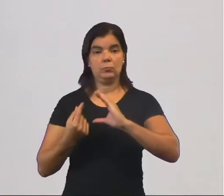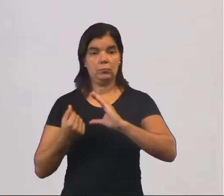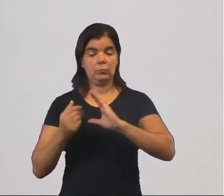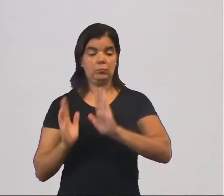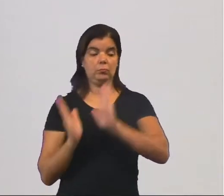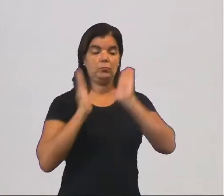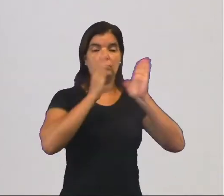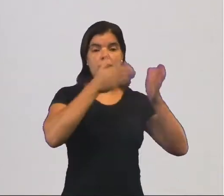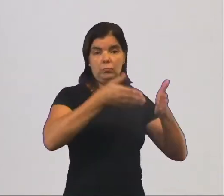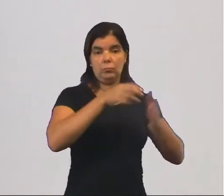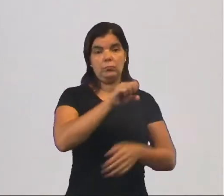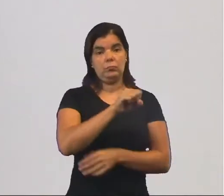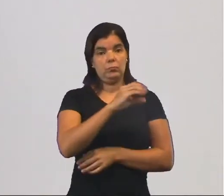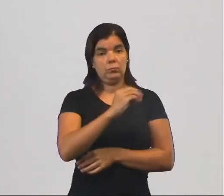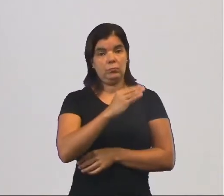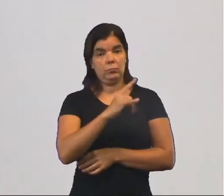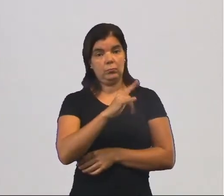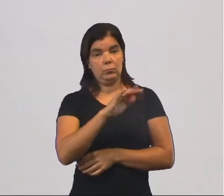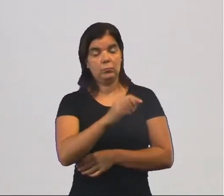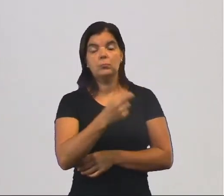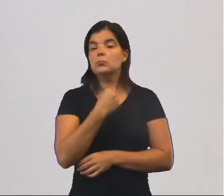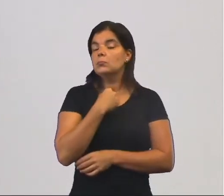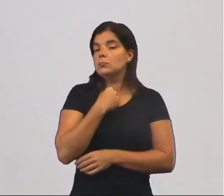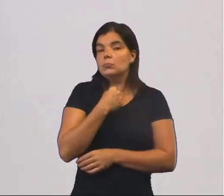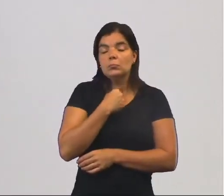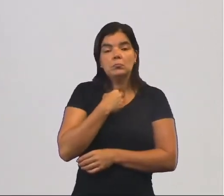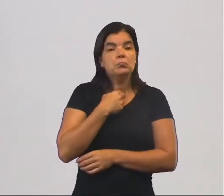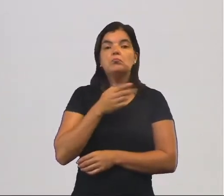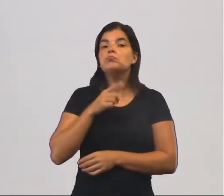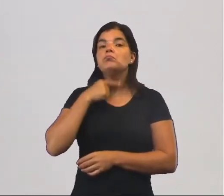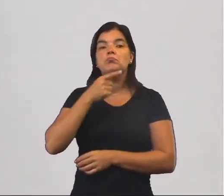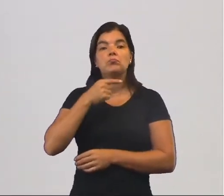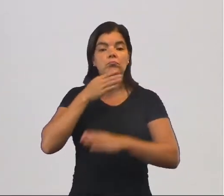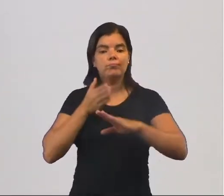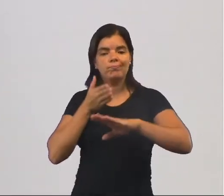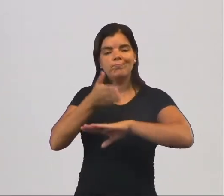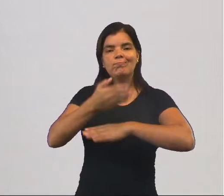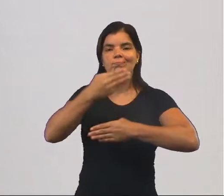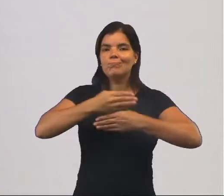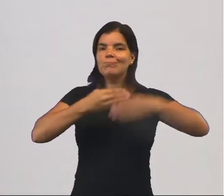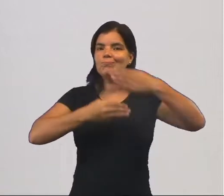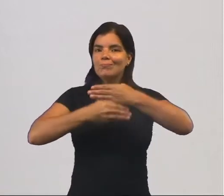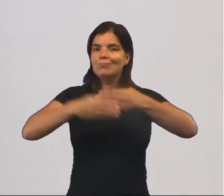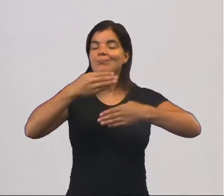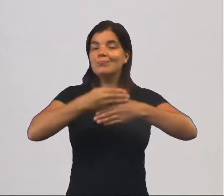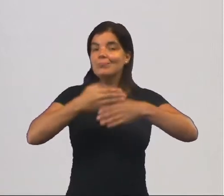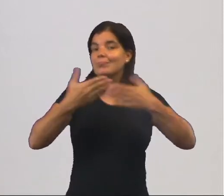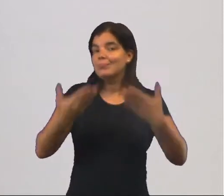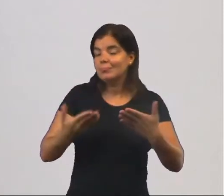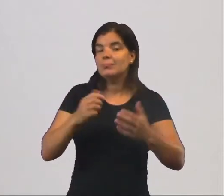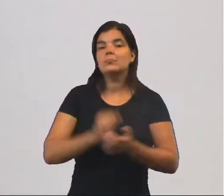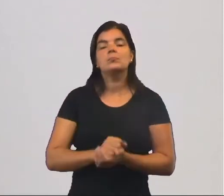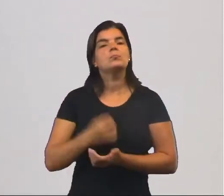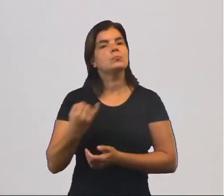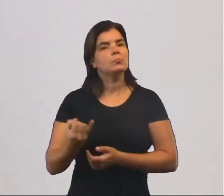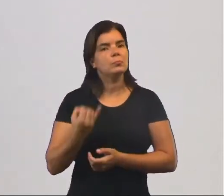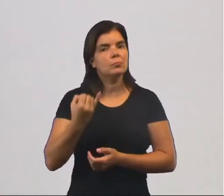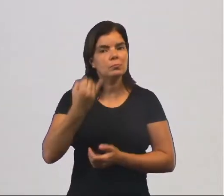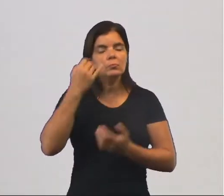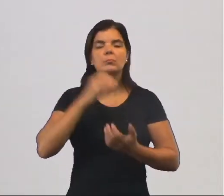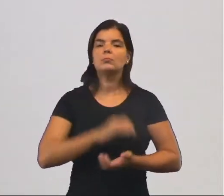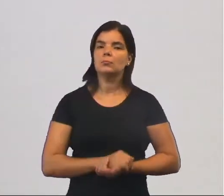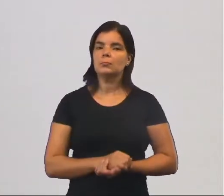capitalistas e de outro somente os socialistas. E ninguém podia ultrapassar esse muro. E então foi um marco assim